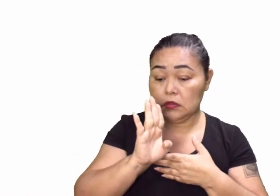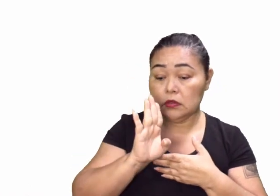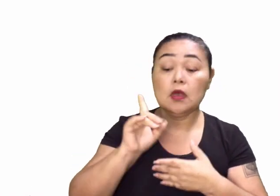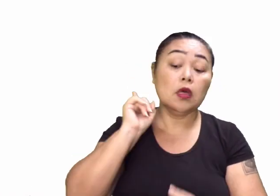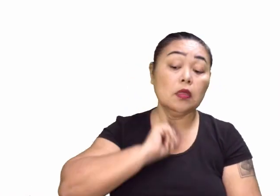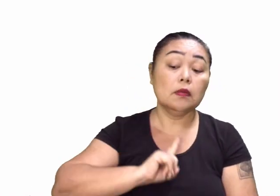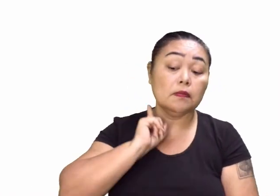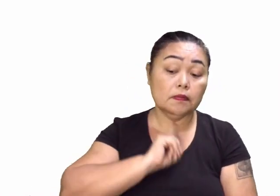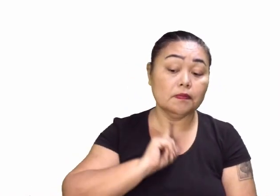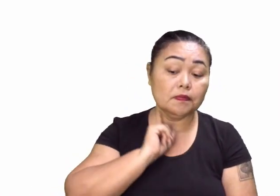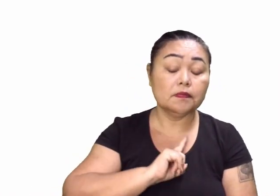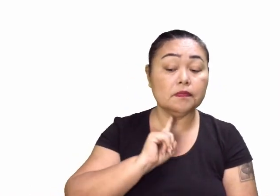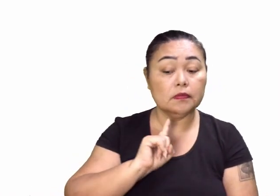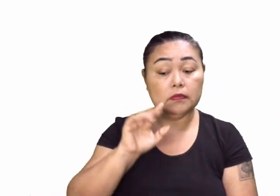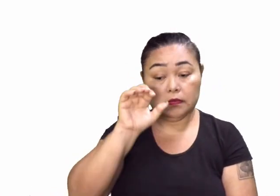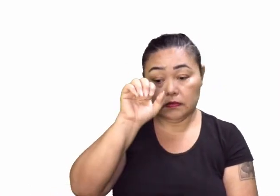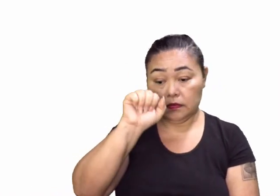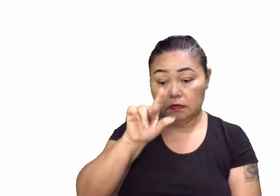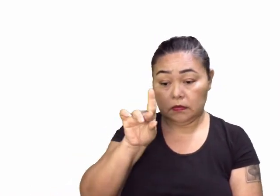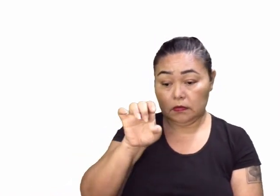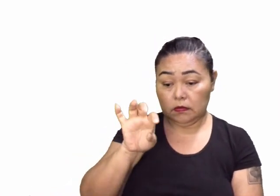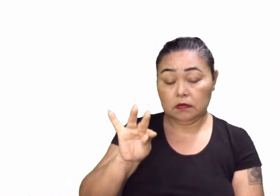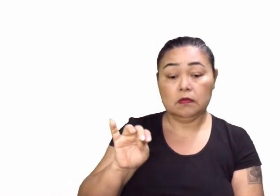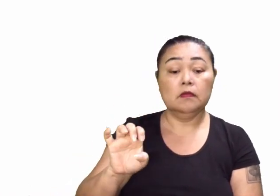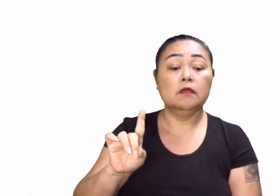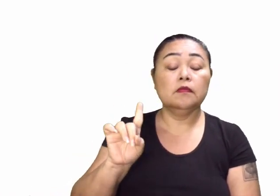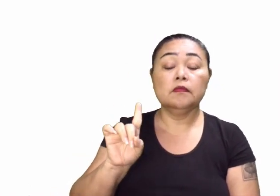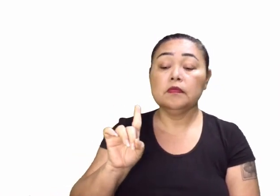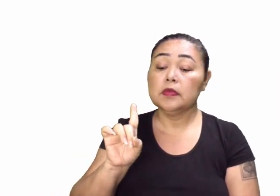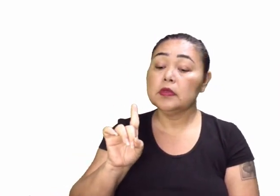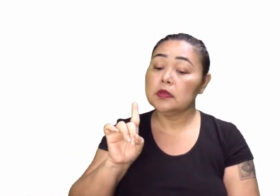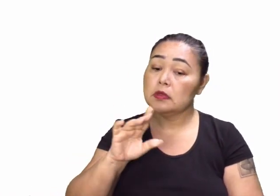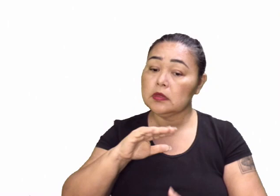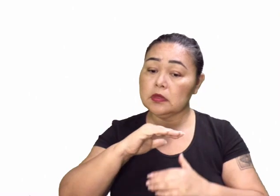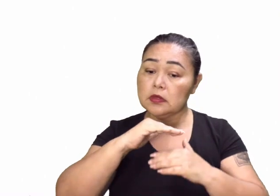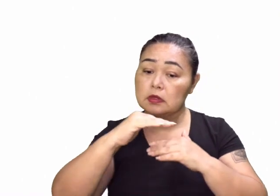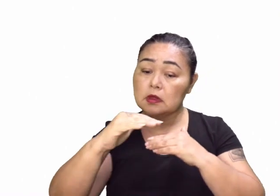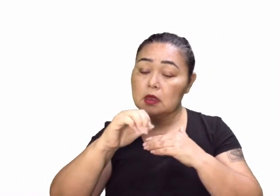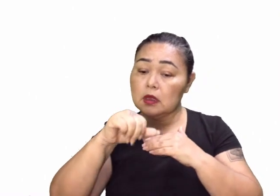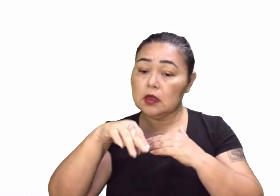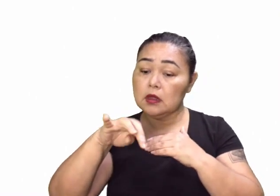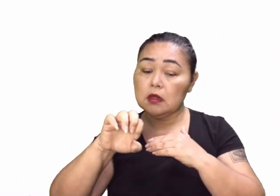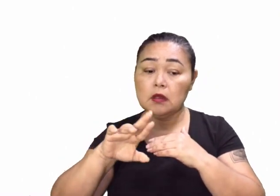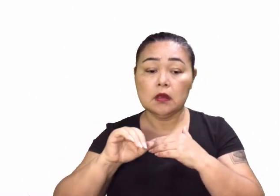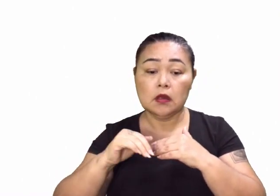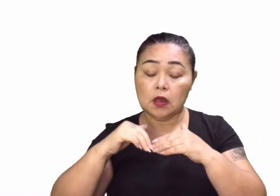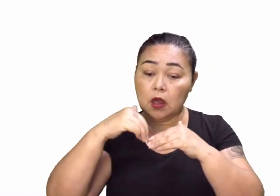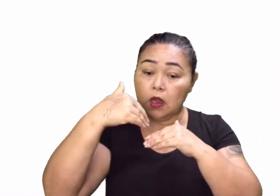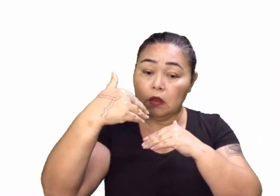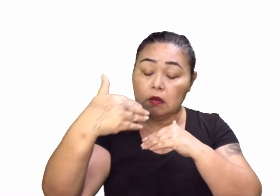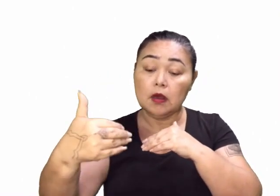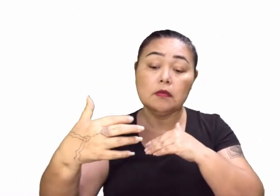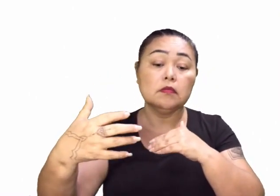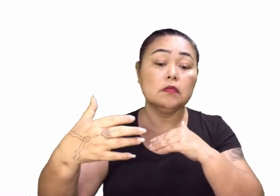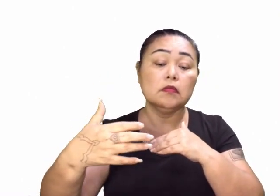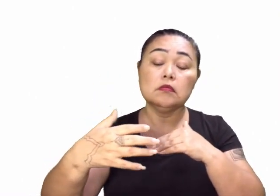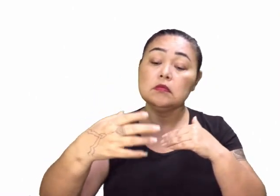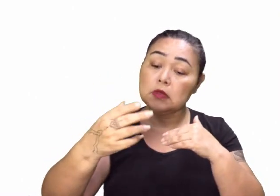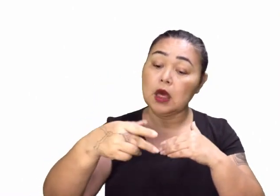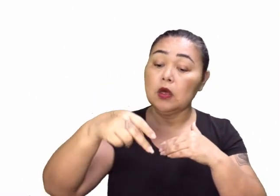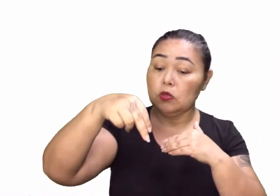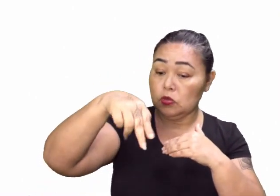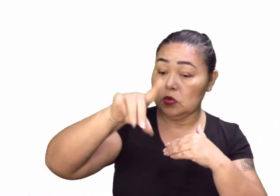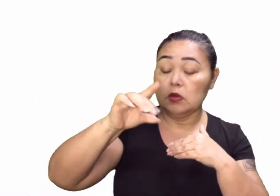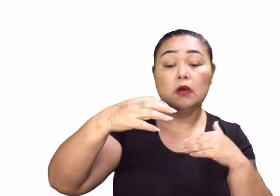Minas está no Sudeste. Exatamente. Né? Na Serra da Canastra. Atravessa, depois ele entra lá no Nordeste, vai